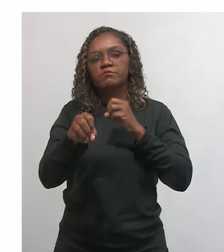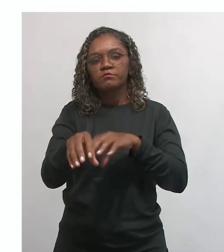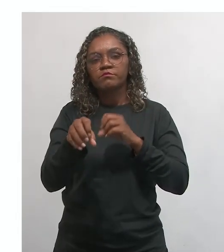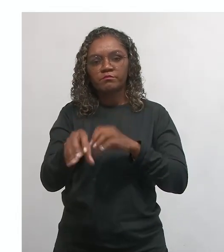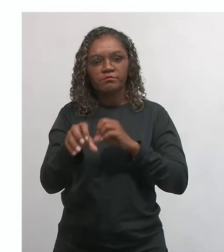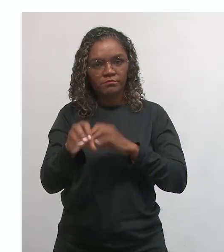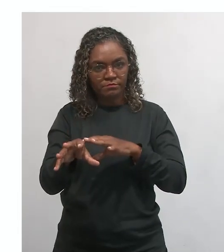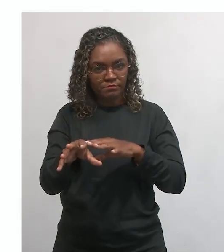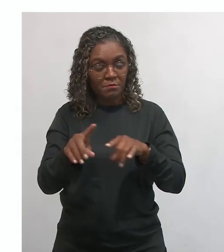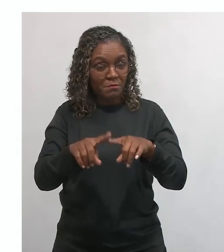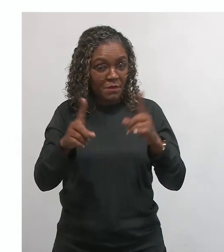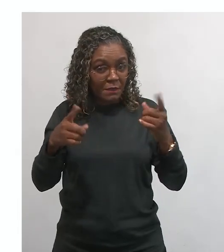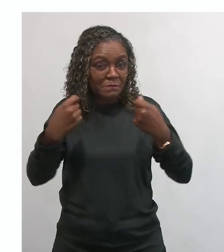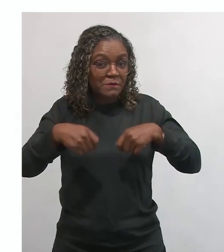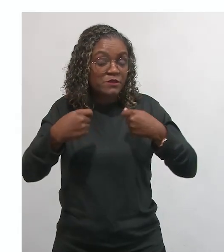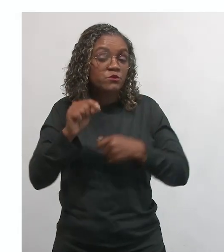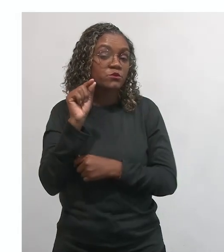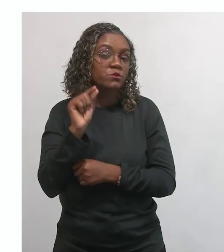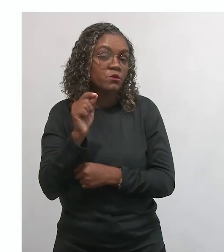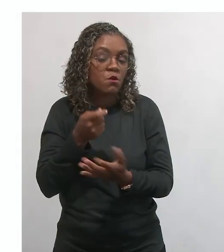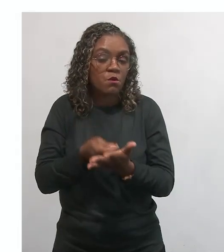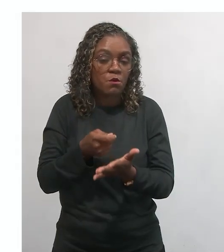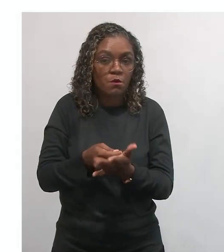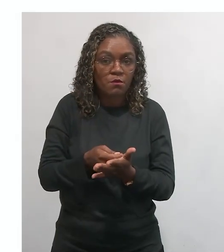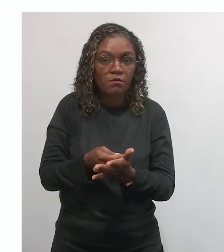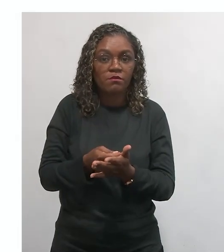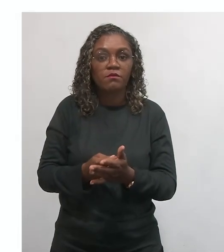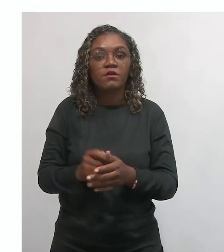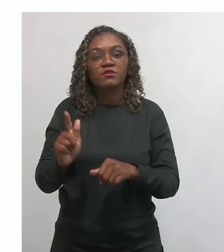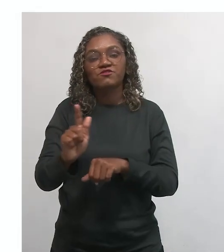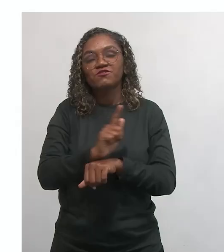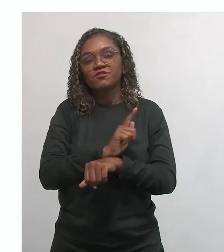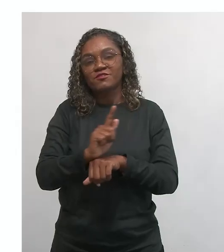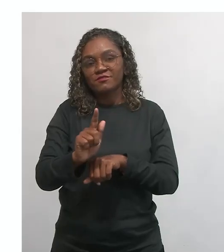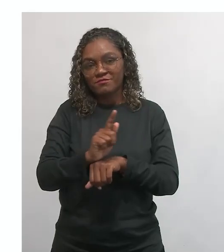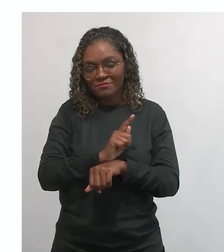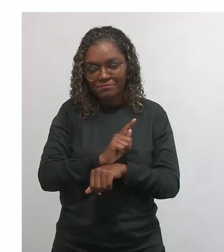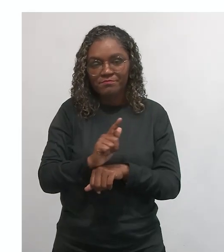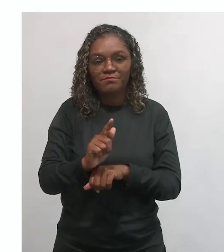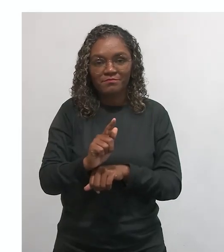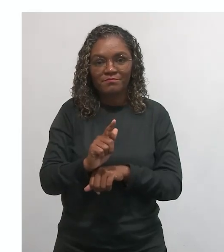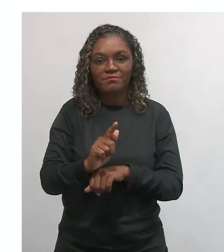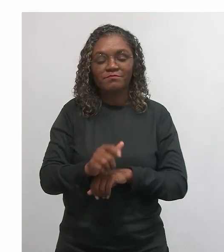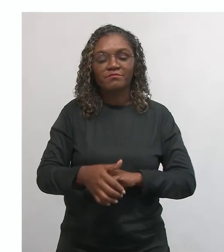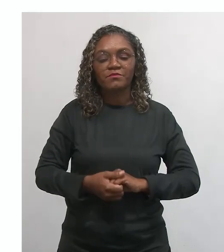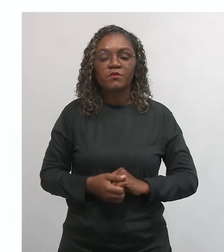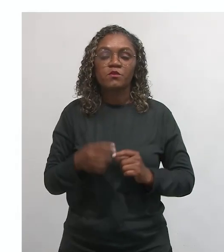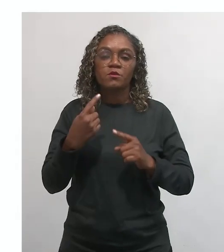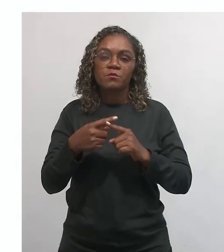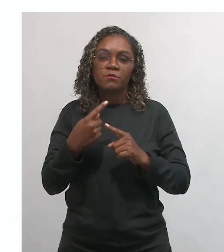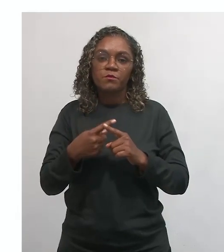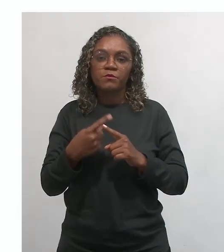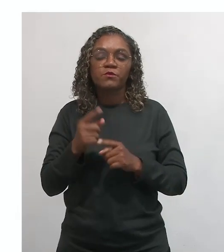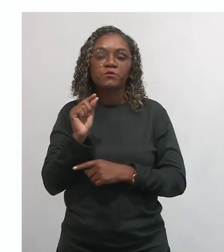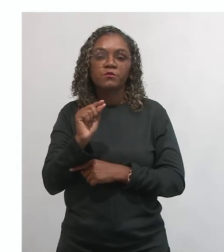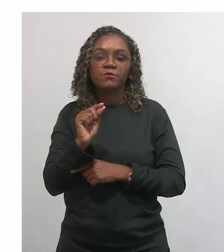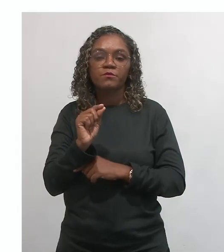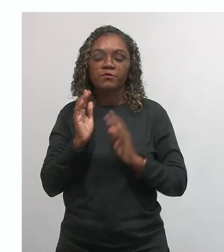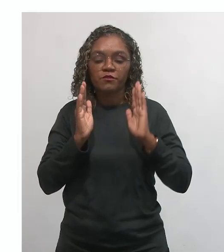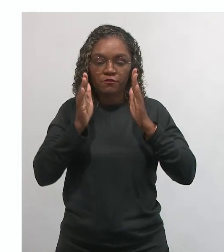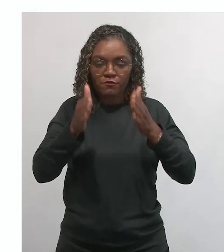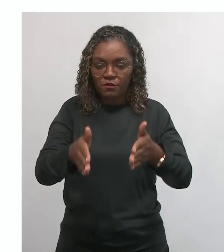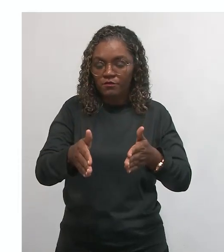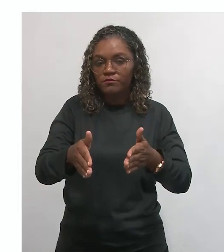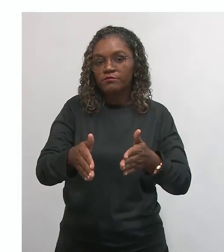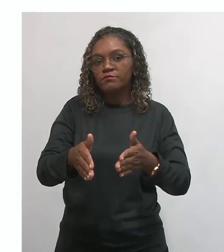isso aconteça, é necessário que nós tenhamos uma gestão que vai trabalhar